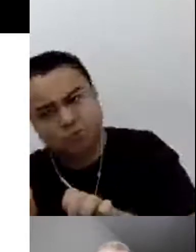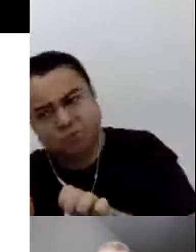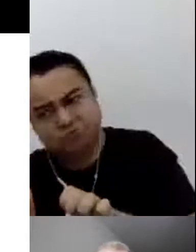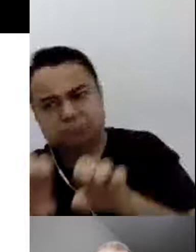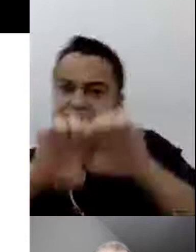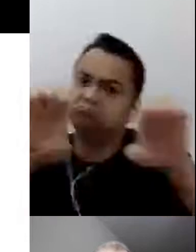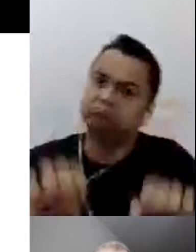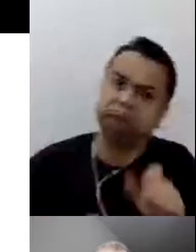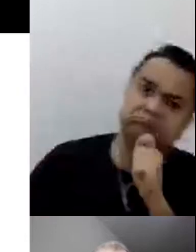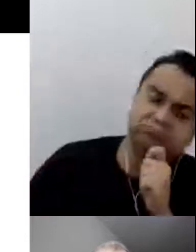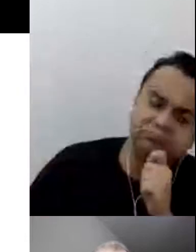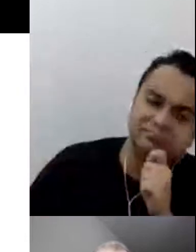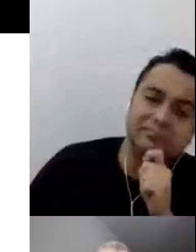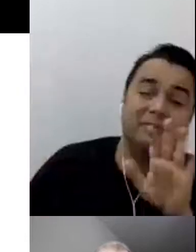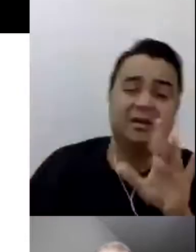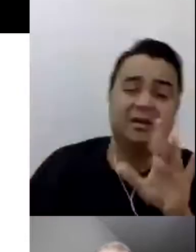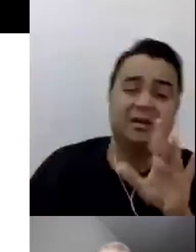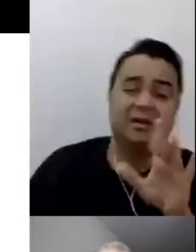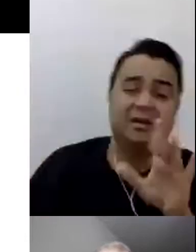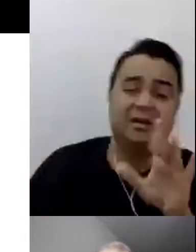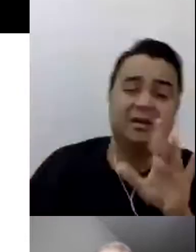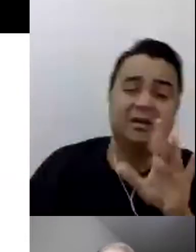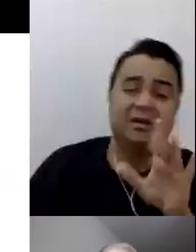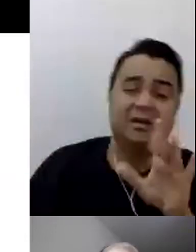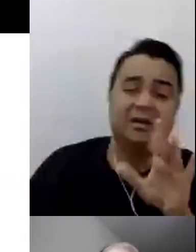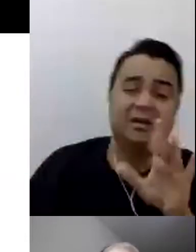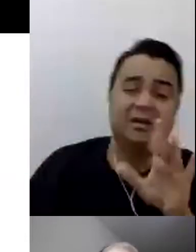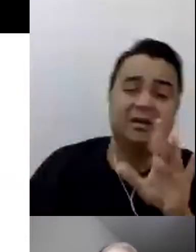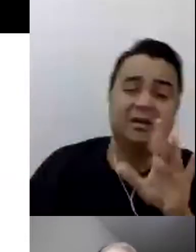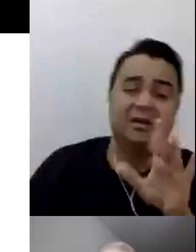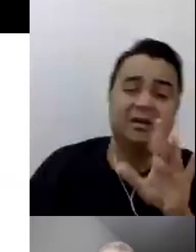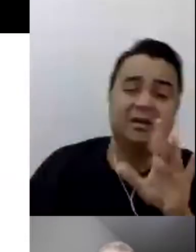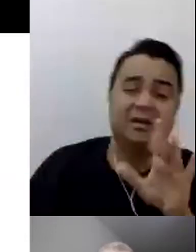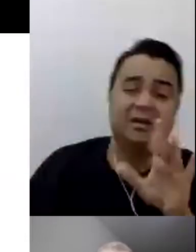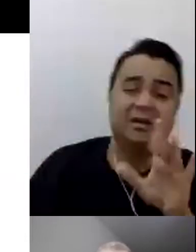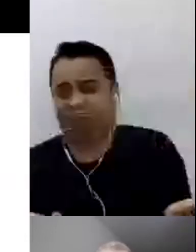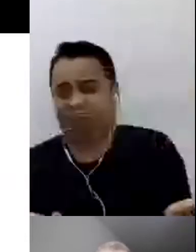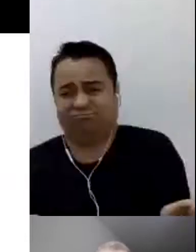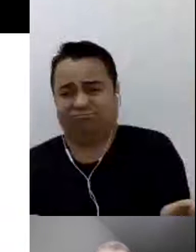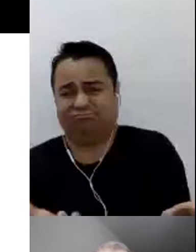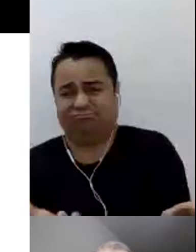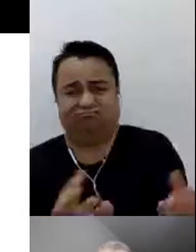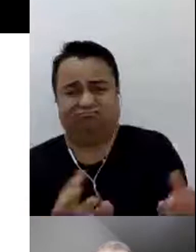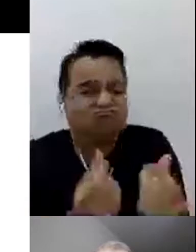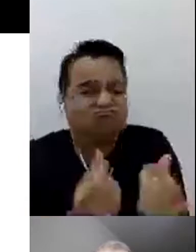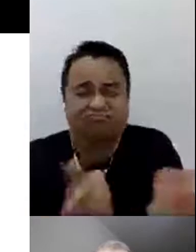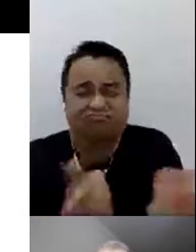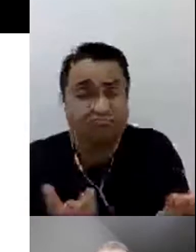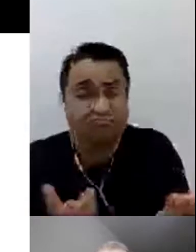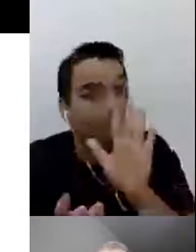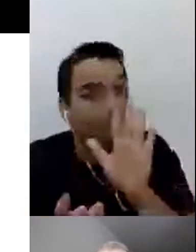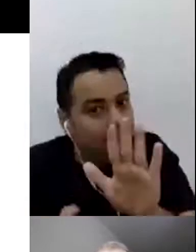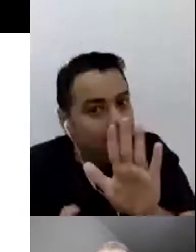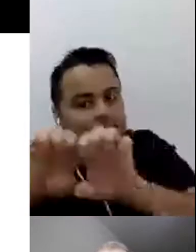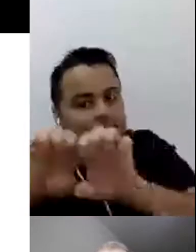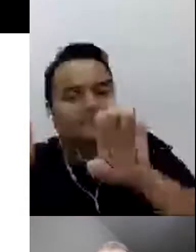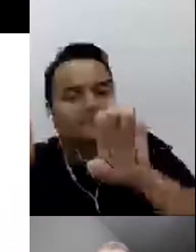eles por si só não têm, são apenas dados, não têm uma relevância. Agora, quando você estrutura